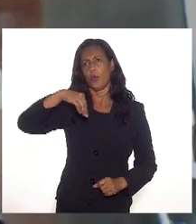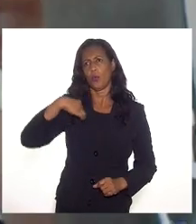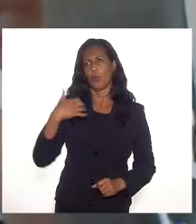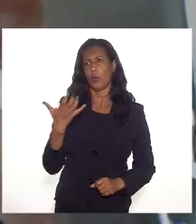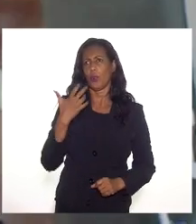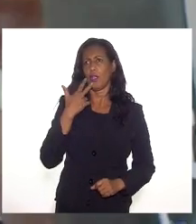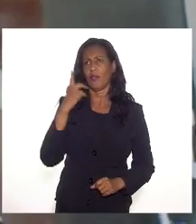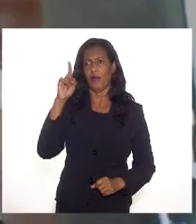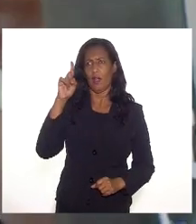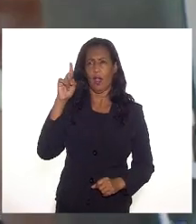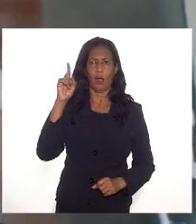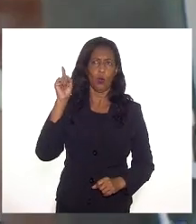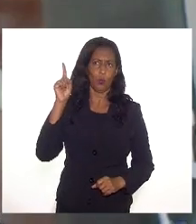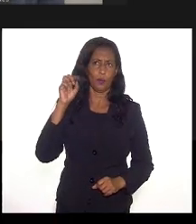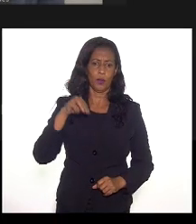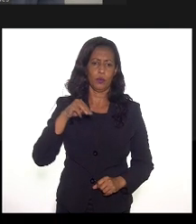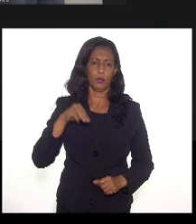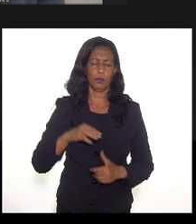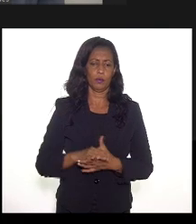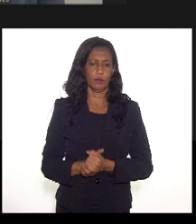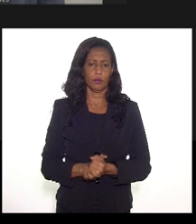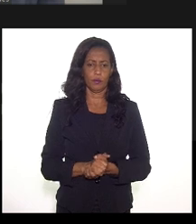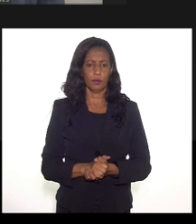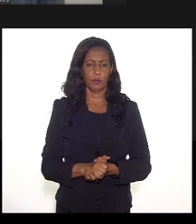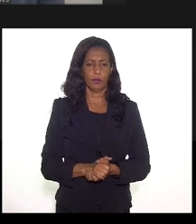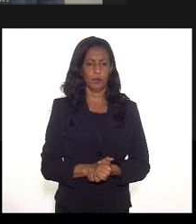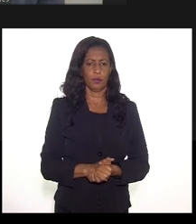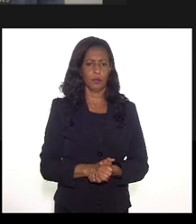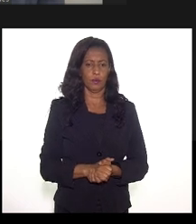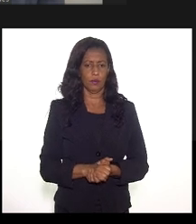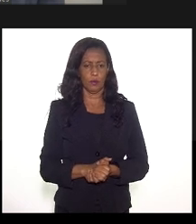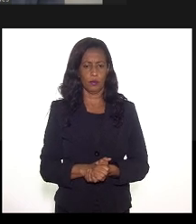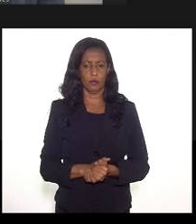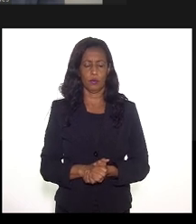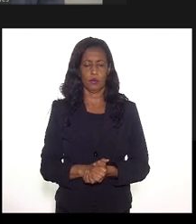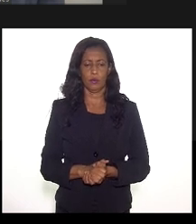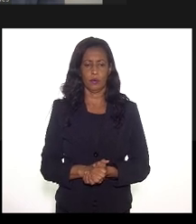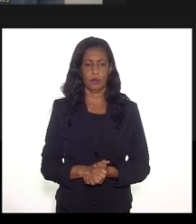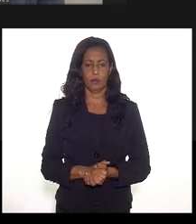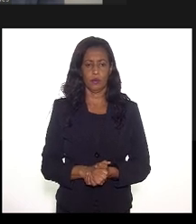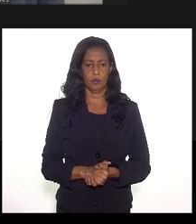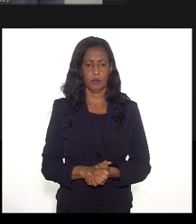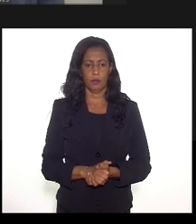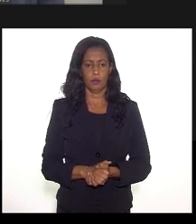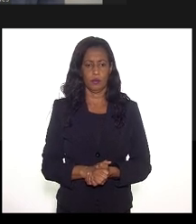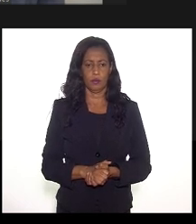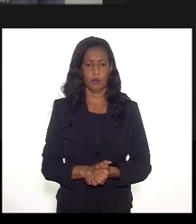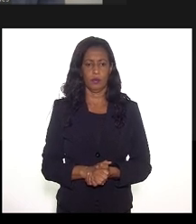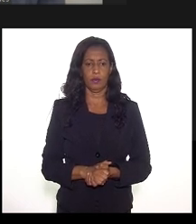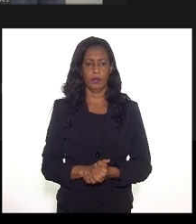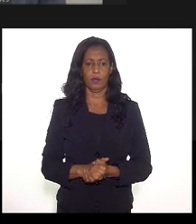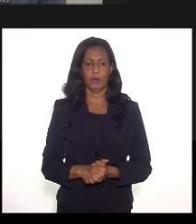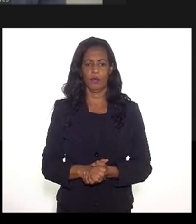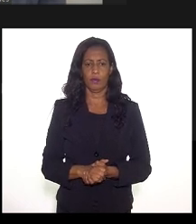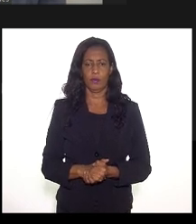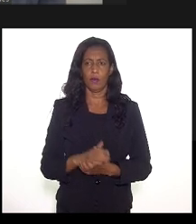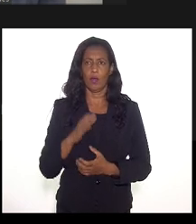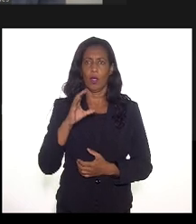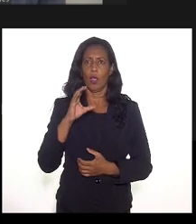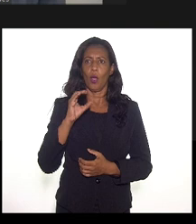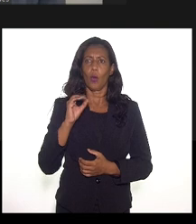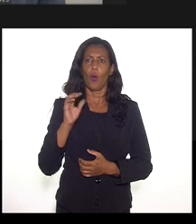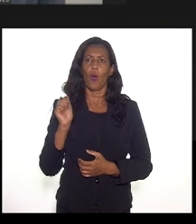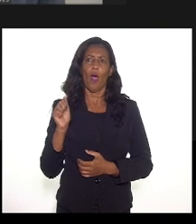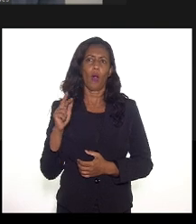Fernandes, eu gostaria de falar também, por favor. Declaração de voto, o nobre deputado Luiz Paulo em seguida. Eu gostaria de pedir com a autoria, tá,